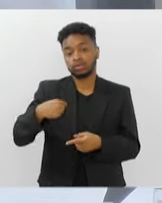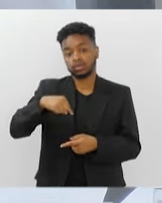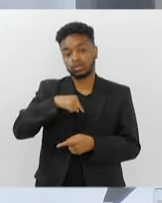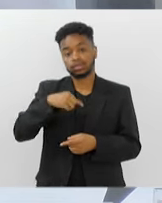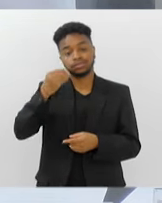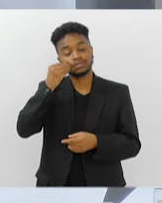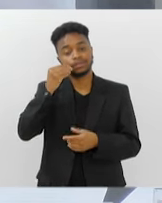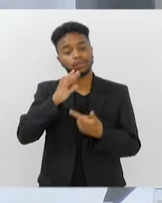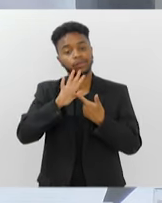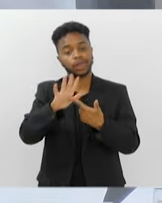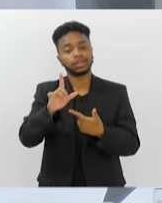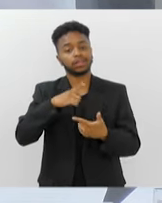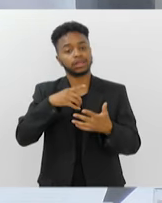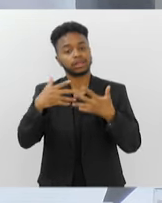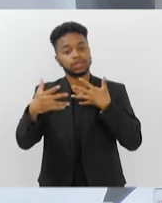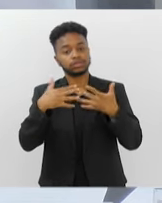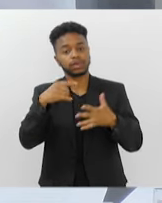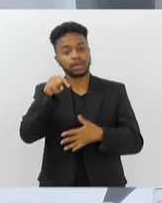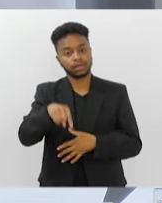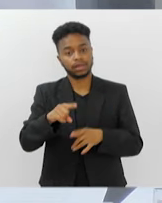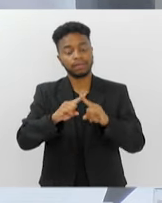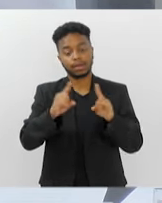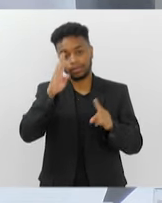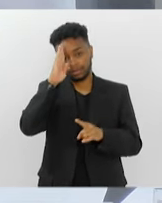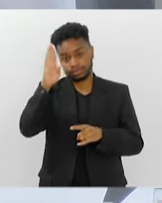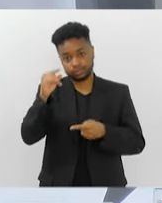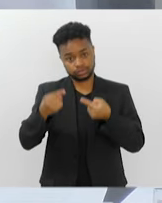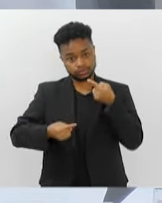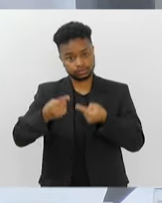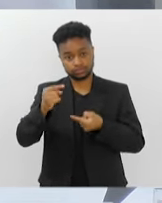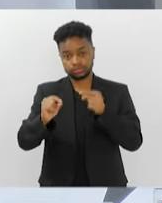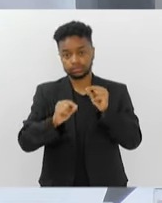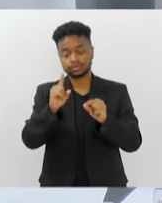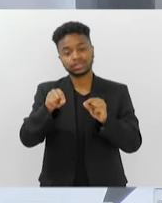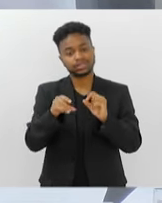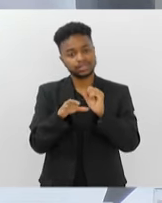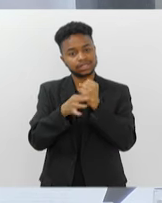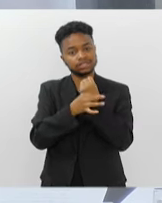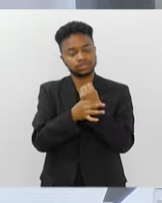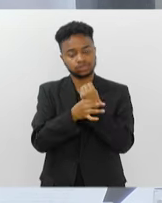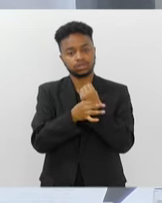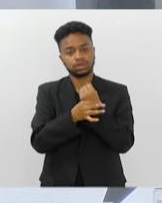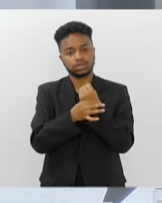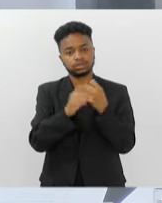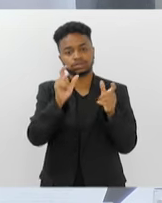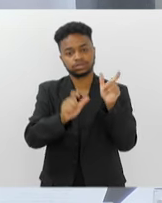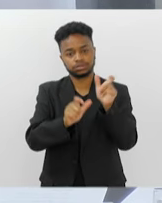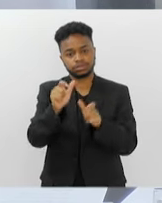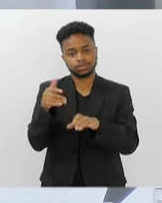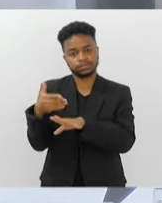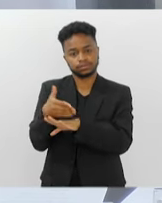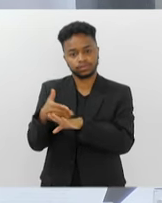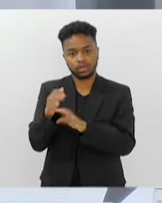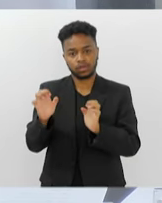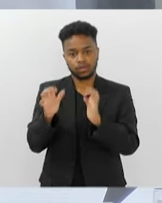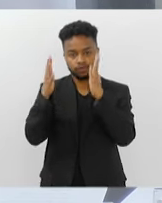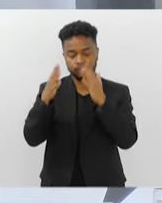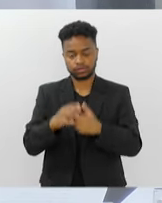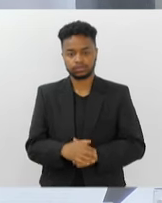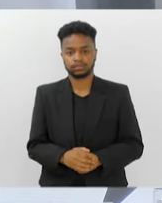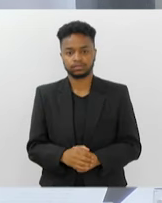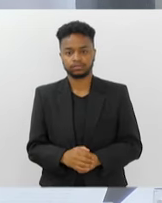Transparência do Estado mas o ponto principal aqui obviamente é a segurança das pessoas que vão frequentar esse